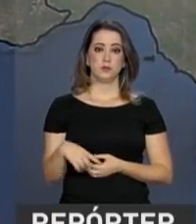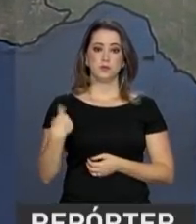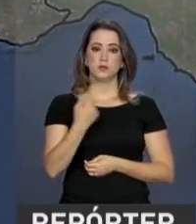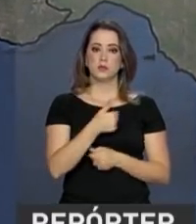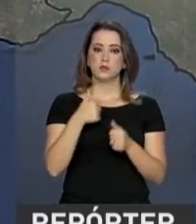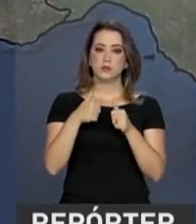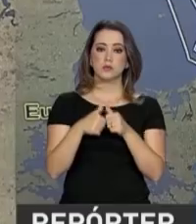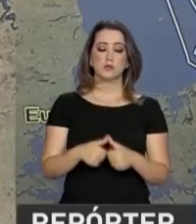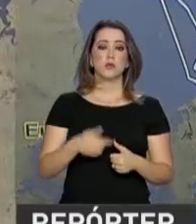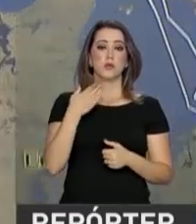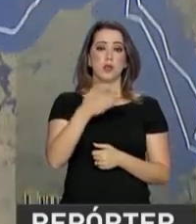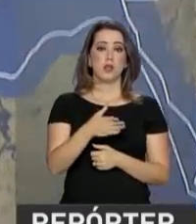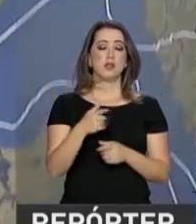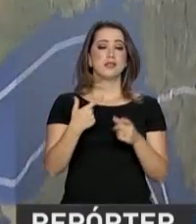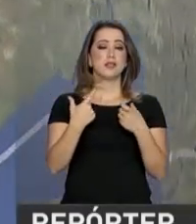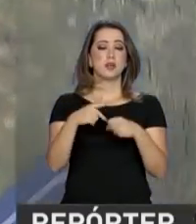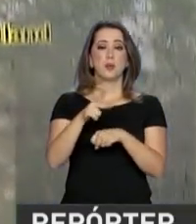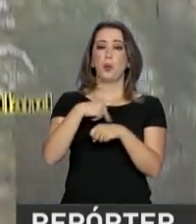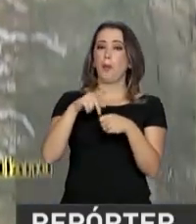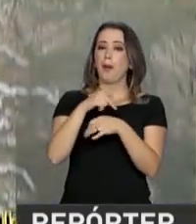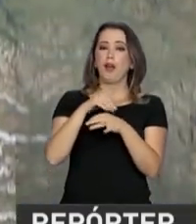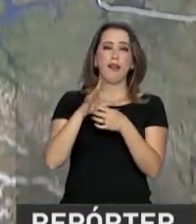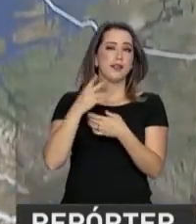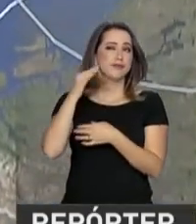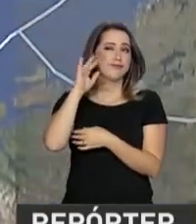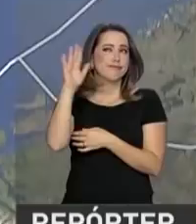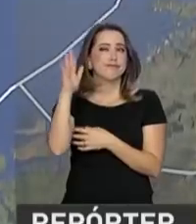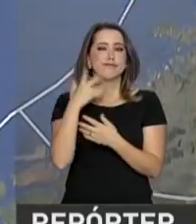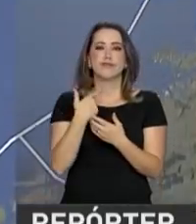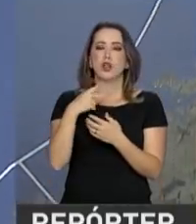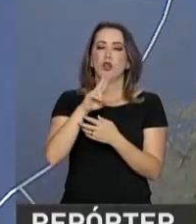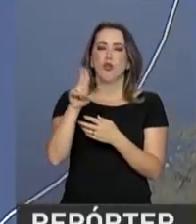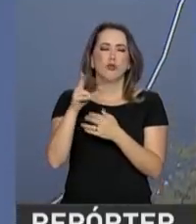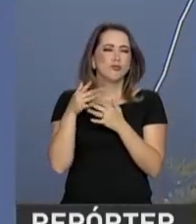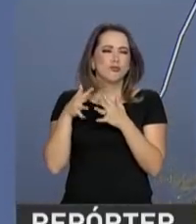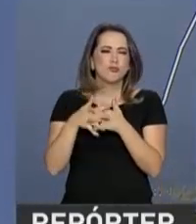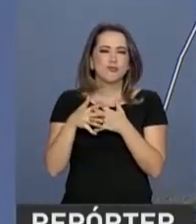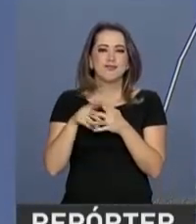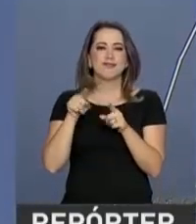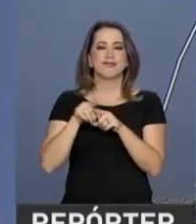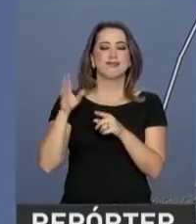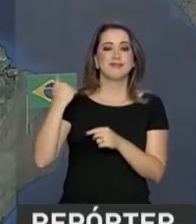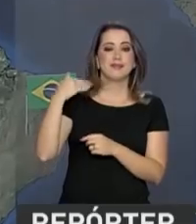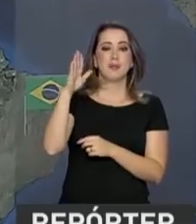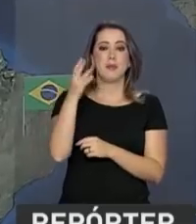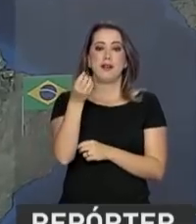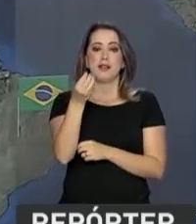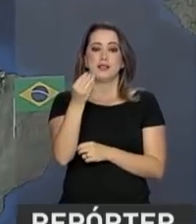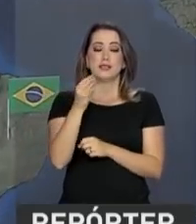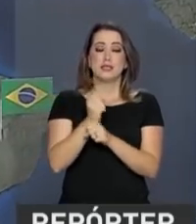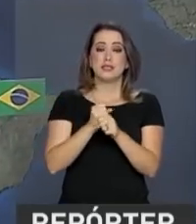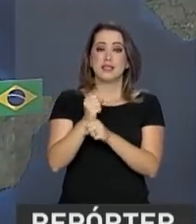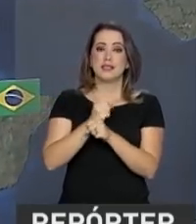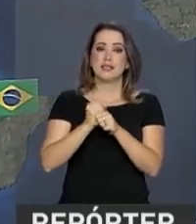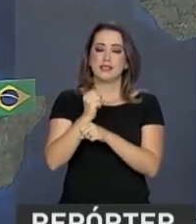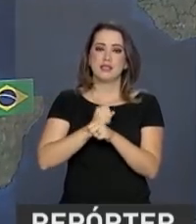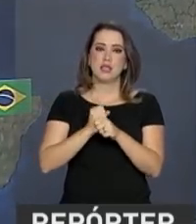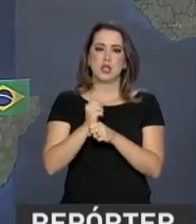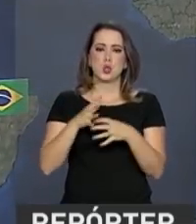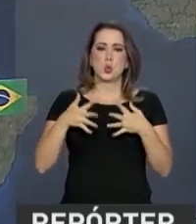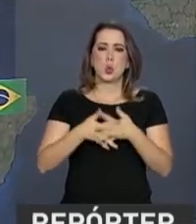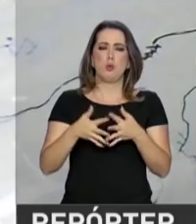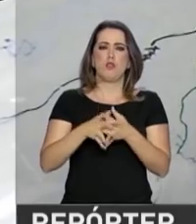Estamos em Bogaland, um país perdido no planeta Terra, que vive há mais de 60 anos conflitos de